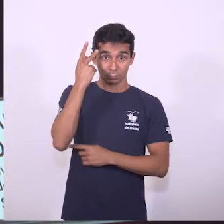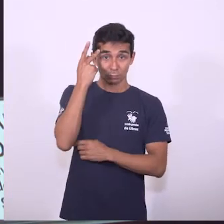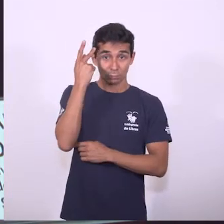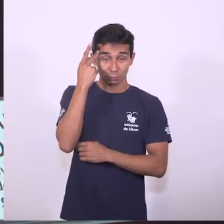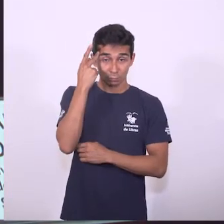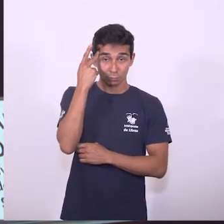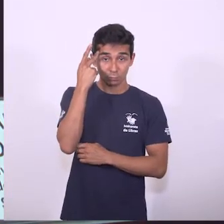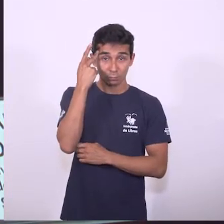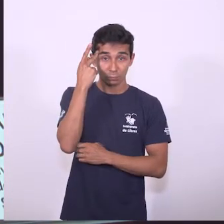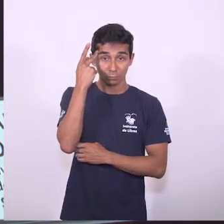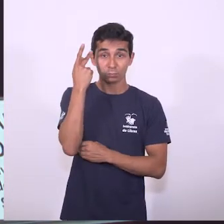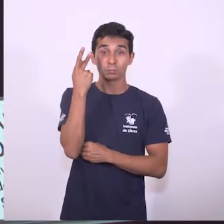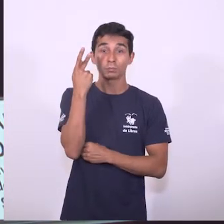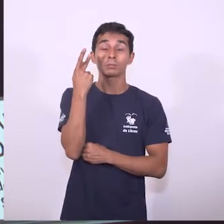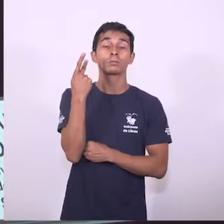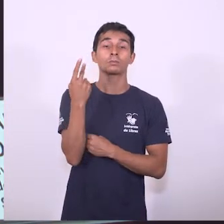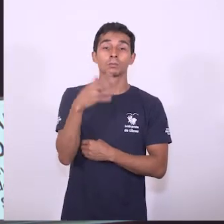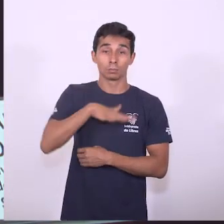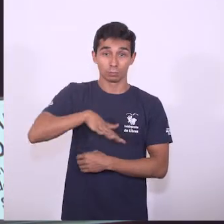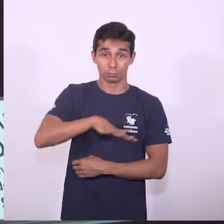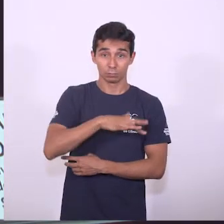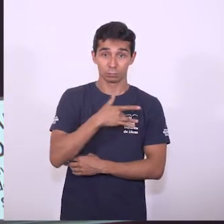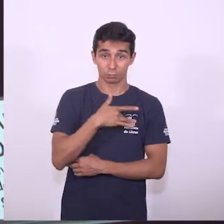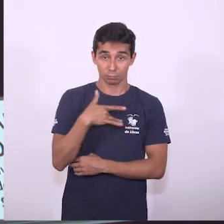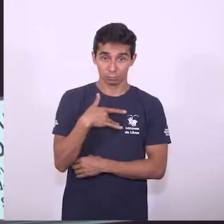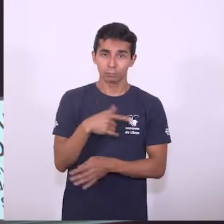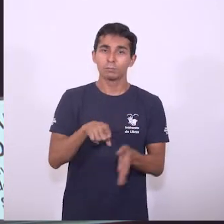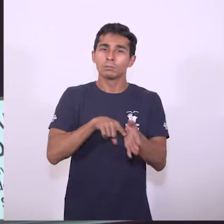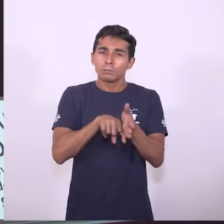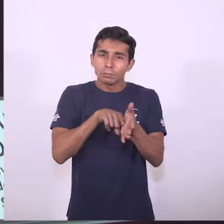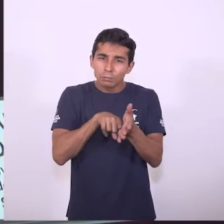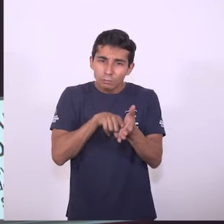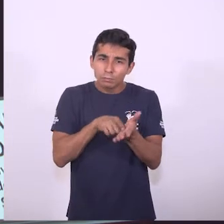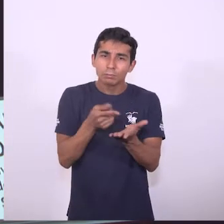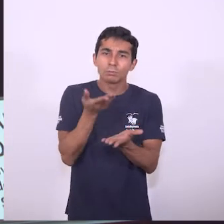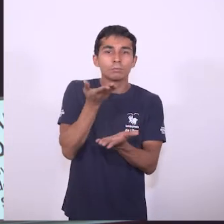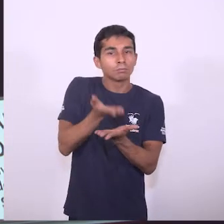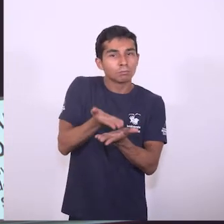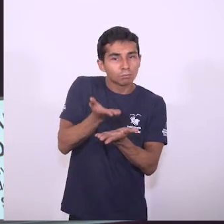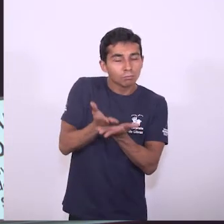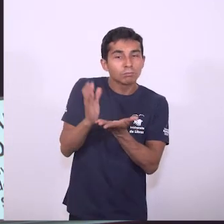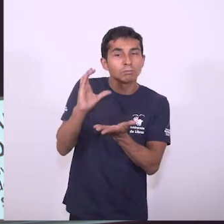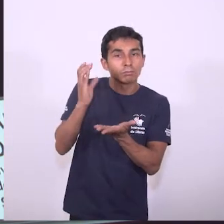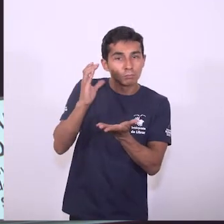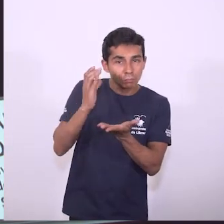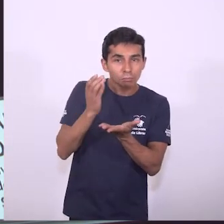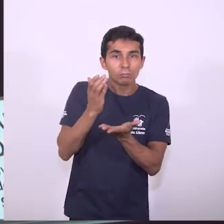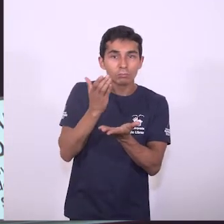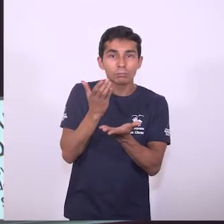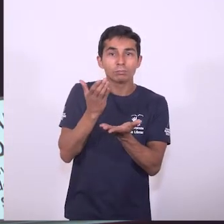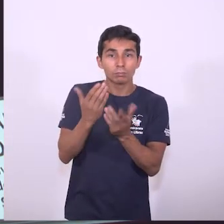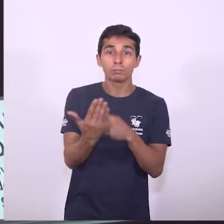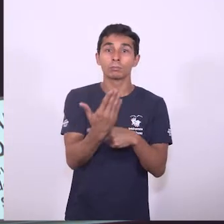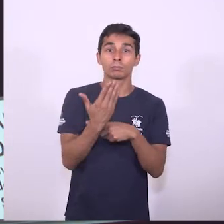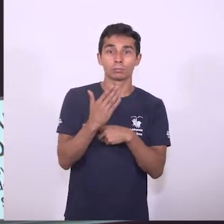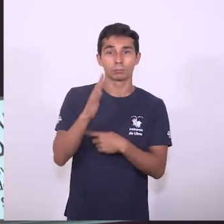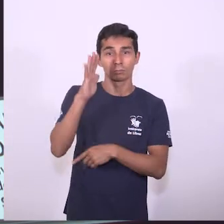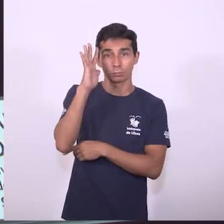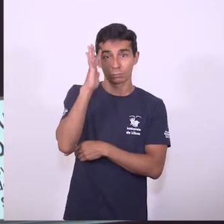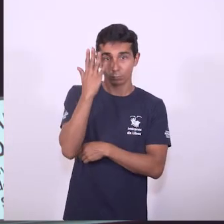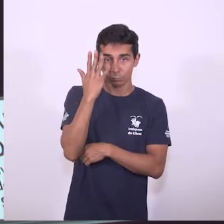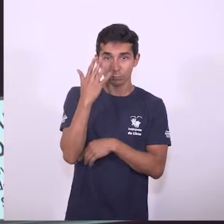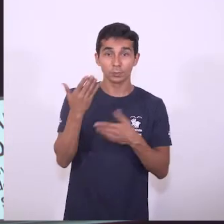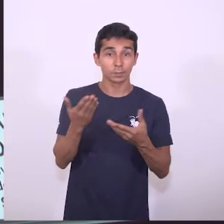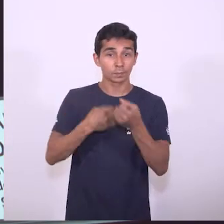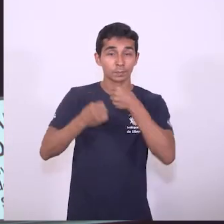mantendo estudos científicos que nos embasam para tomar decisões. Então, ano passado